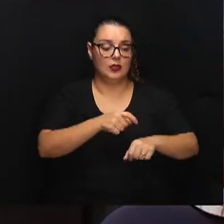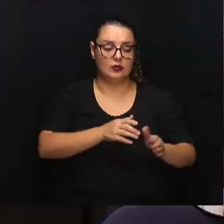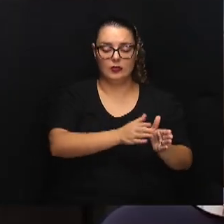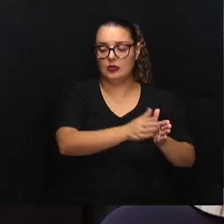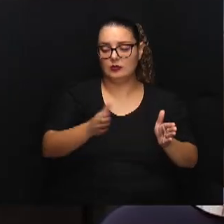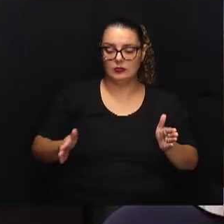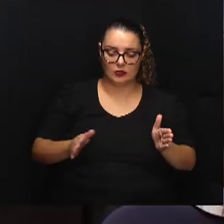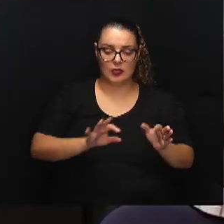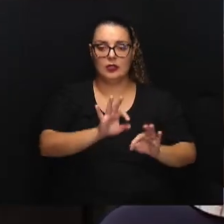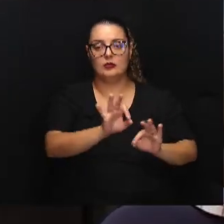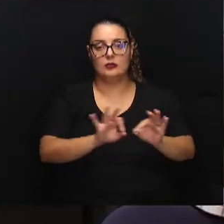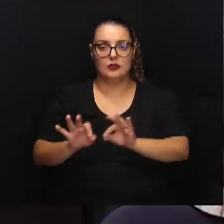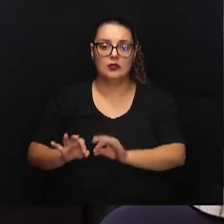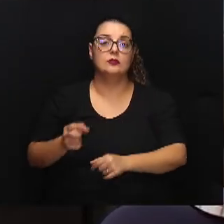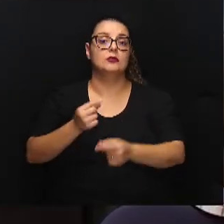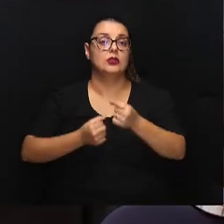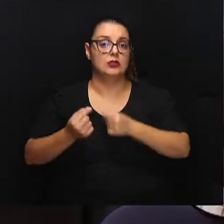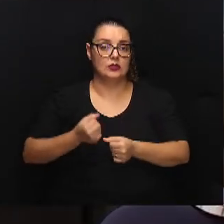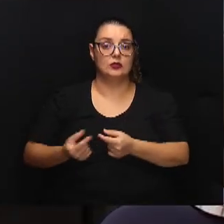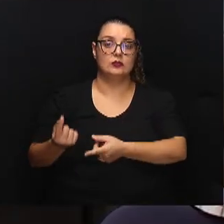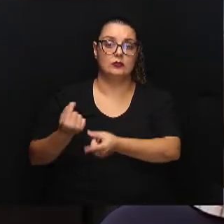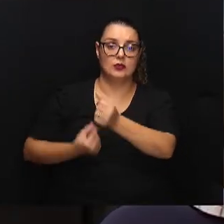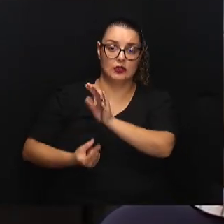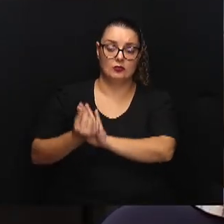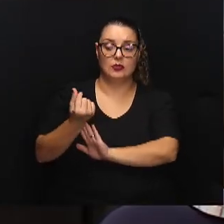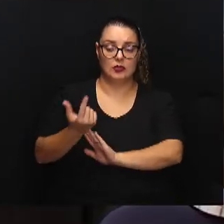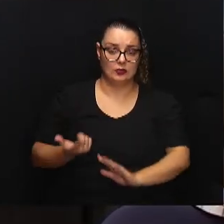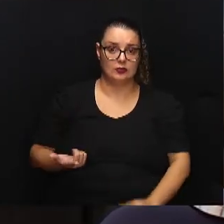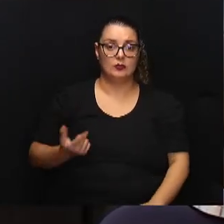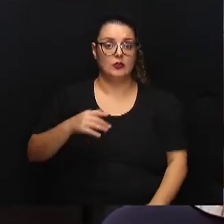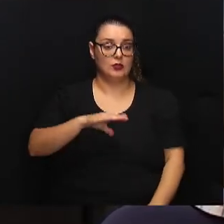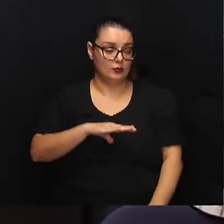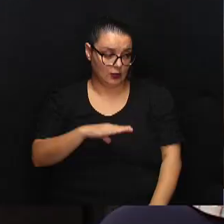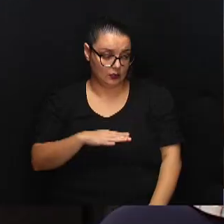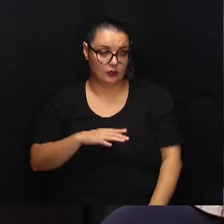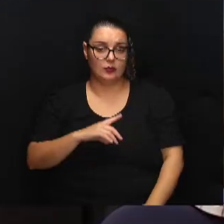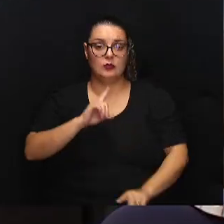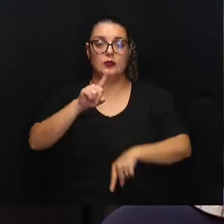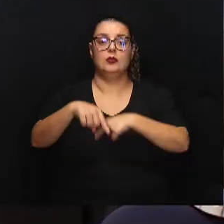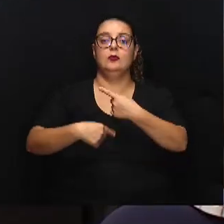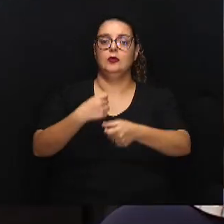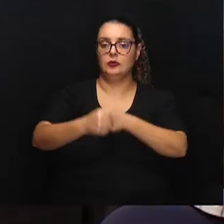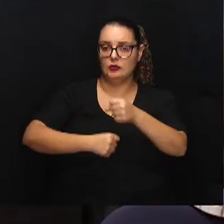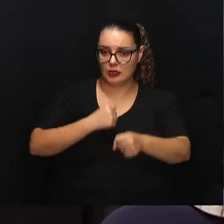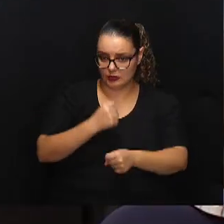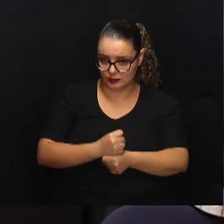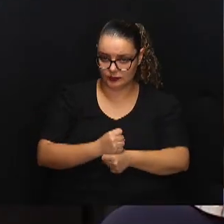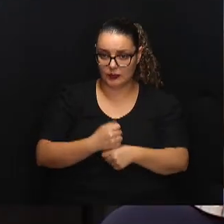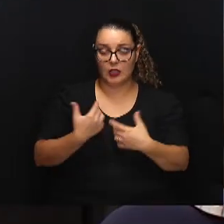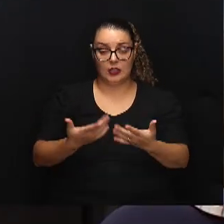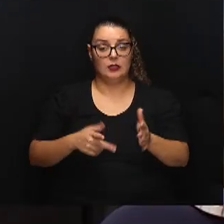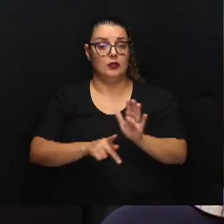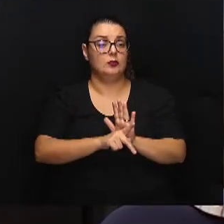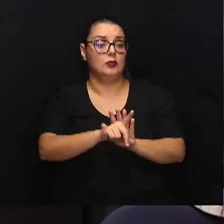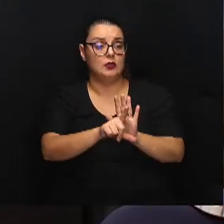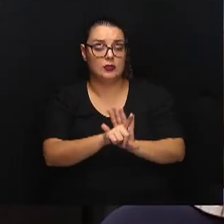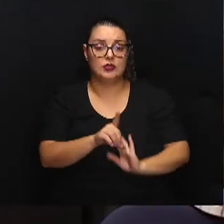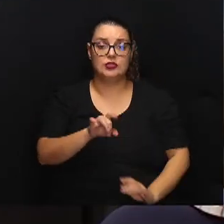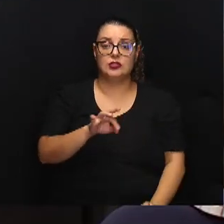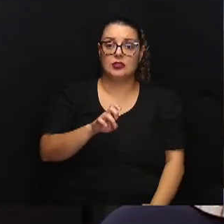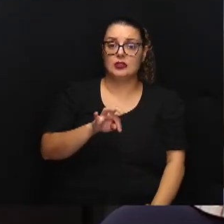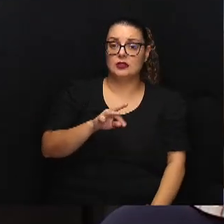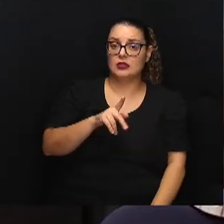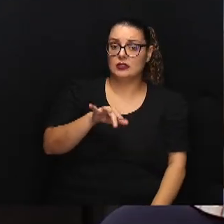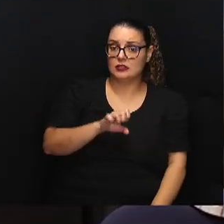de planejamento econômico, orçamentário do município para o ano seguinte. Então, no projeto de lei de diretrizes orçamentárias,